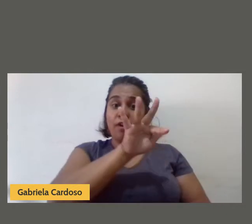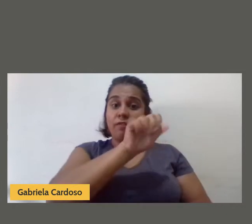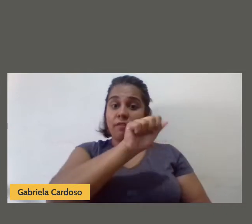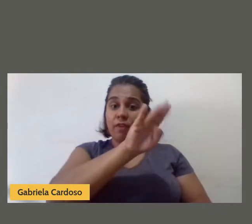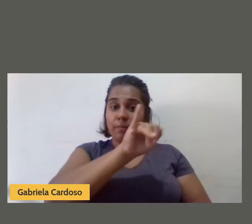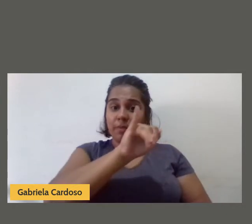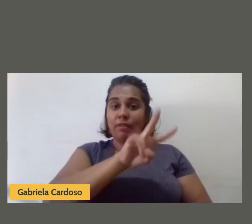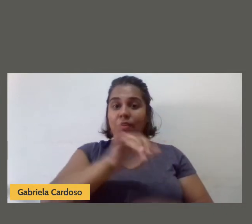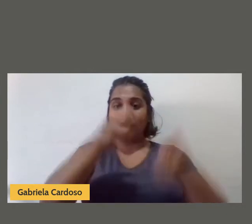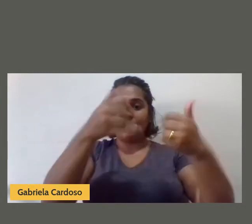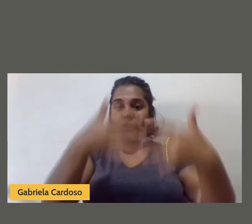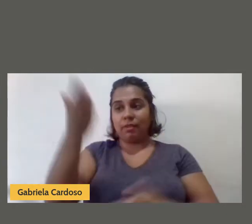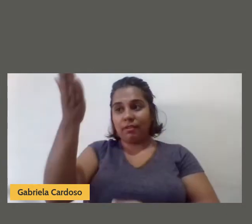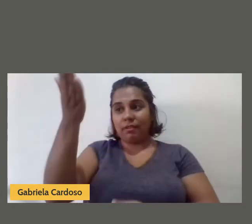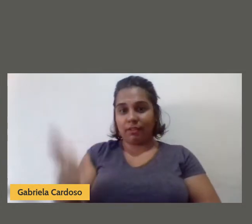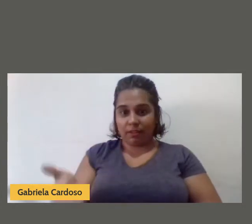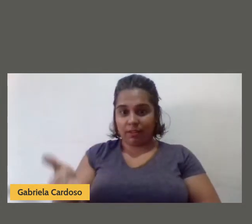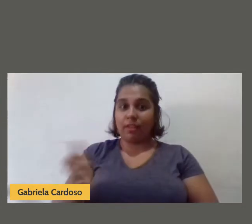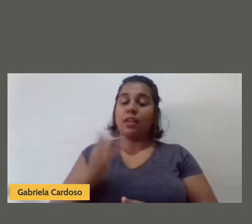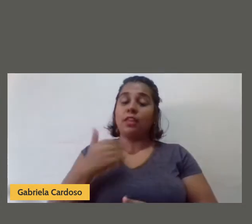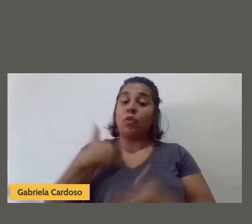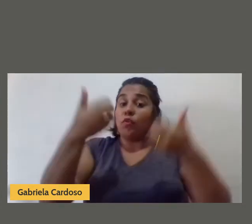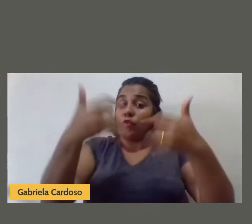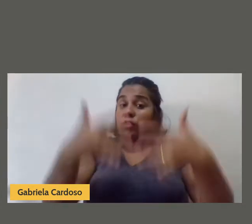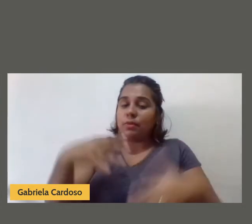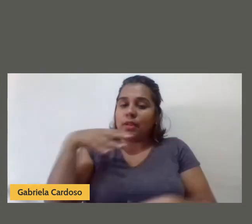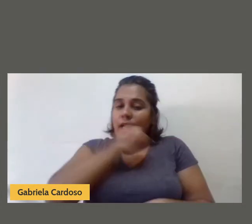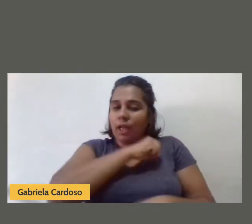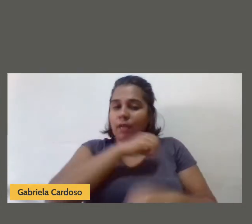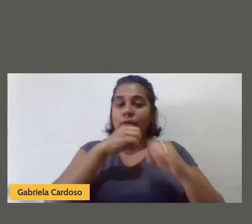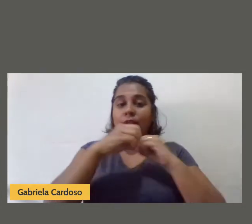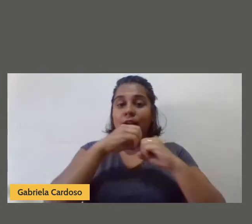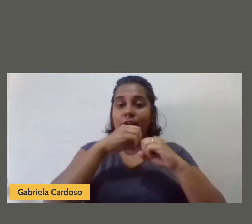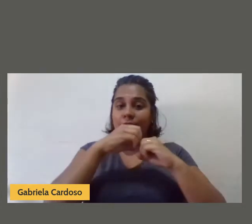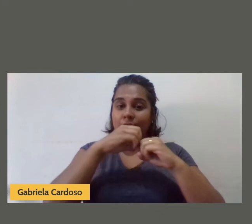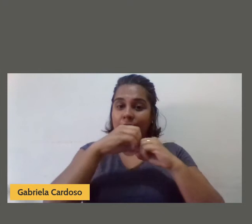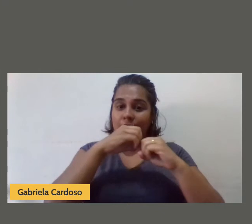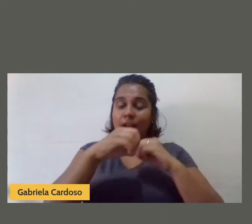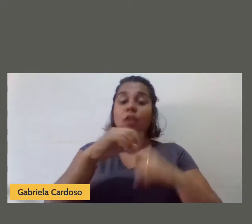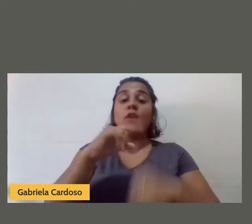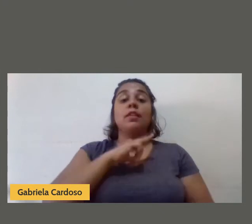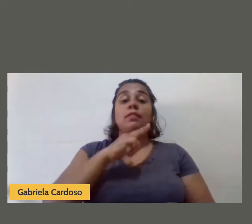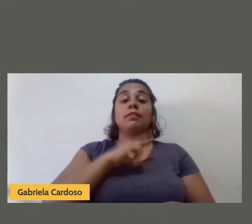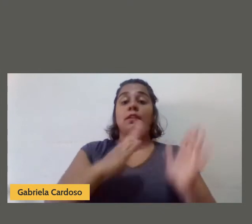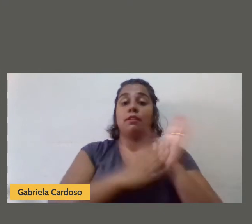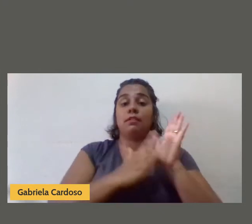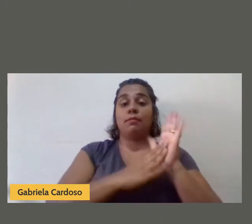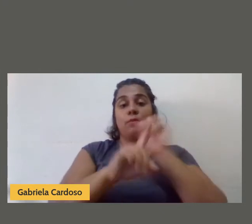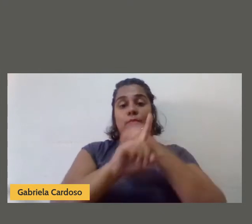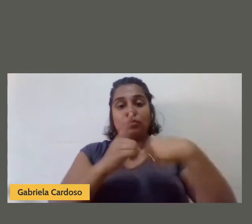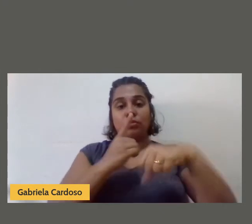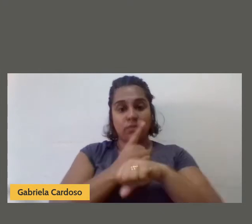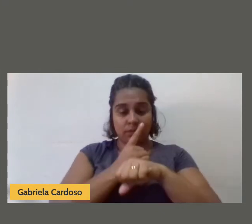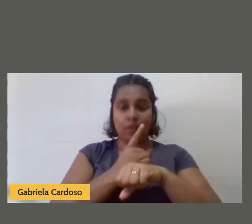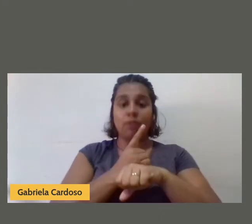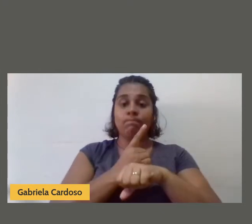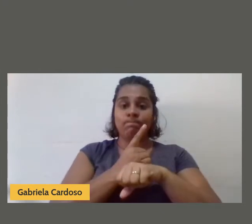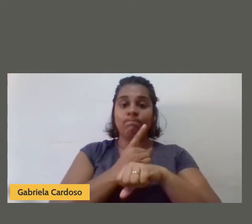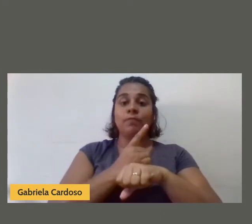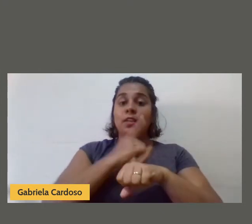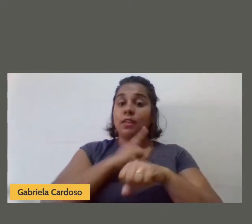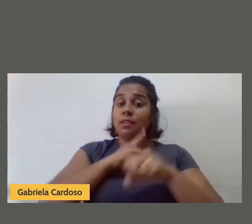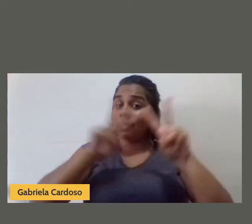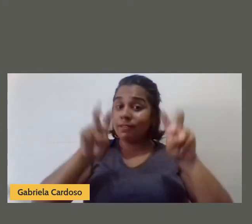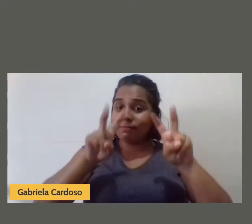rapidinho falando, para quem não sabe, Carlotas é um negócio com propósito social, que traz o diálogo sobre a empatia, o